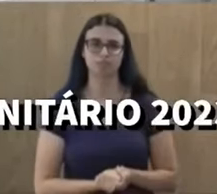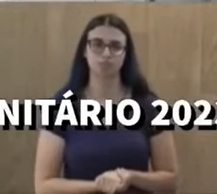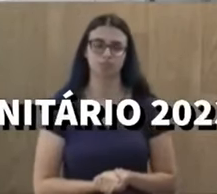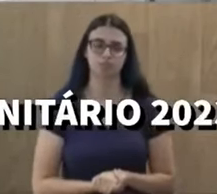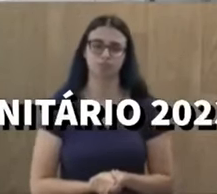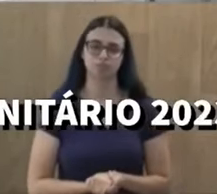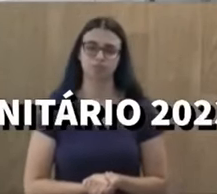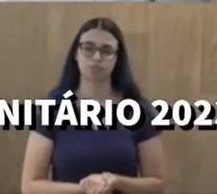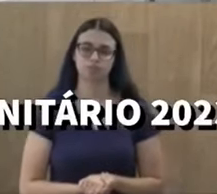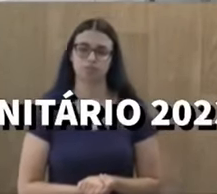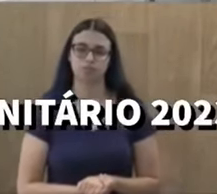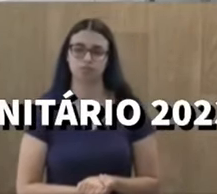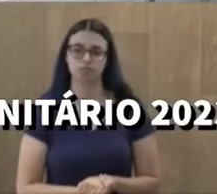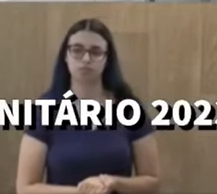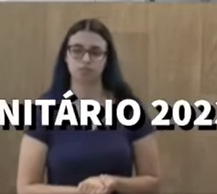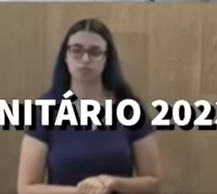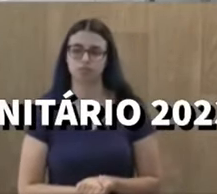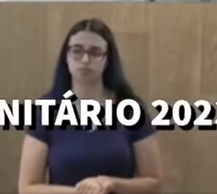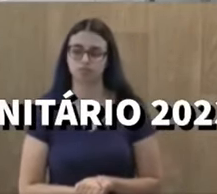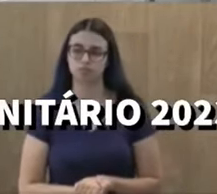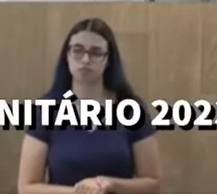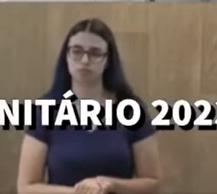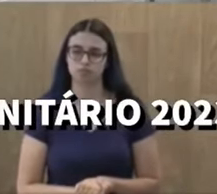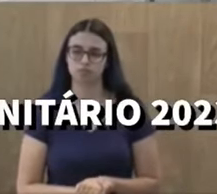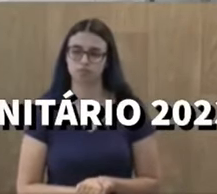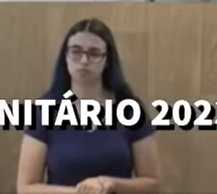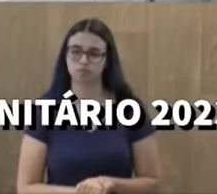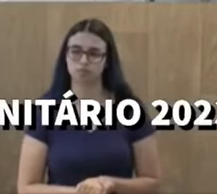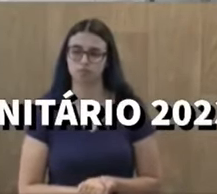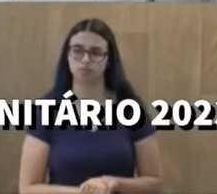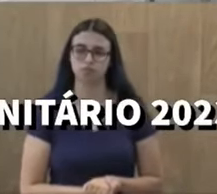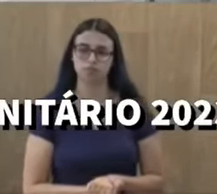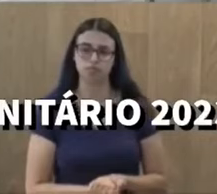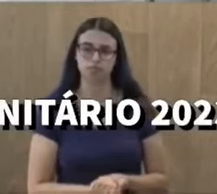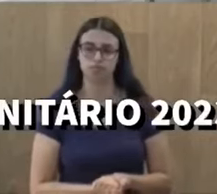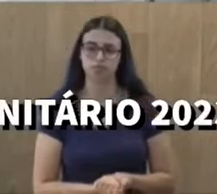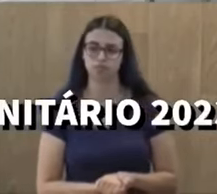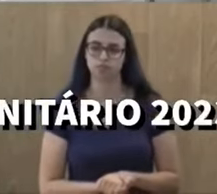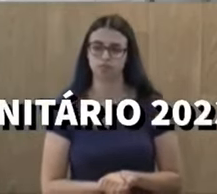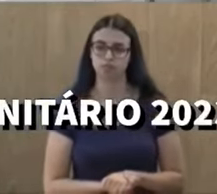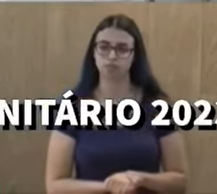2023, das mãos do vereador Edson Souza.